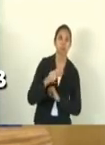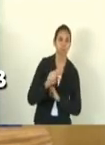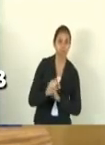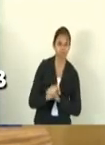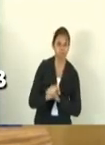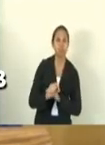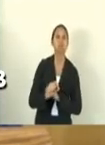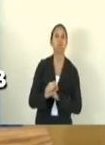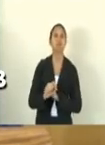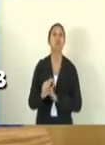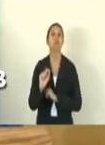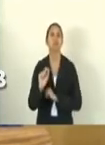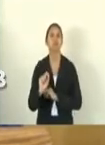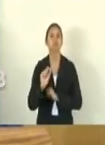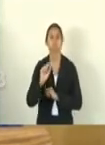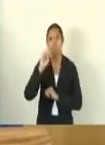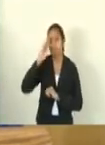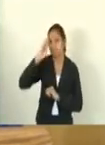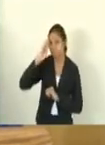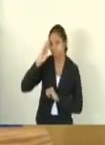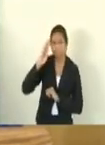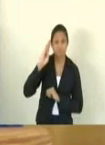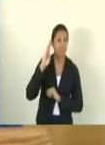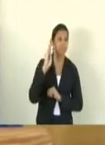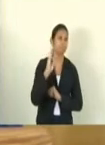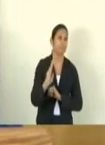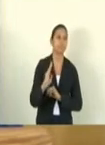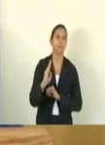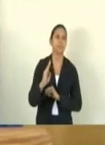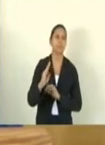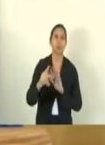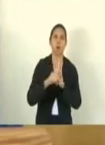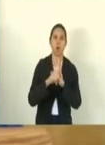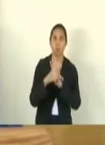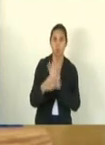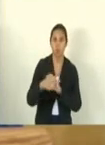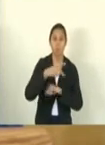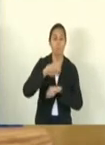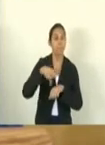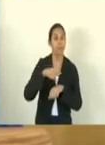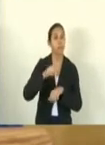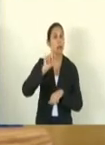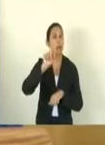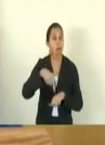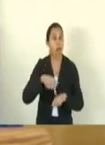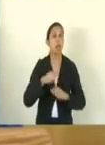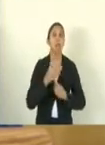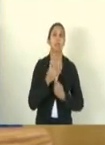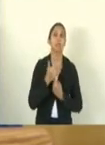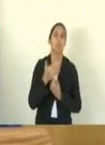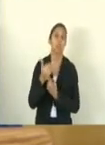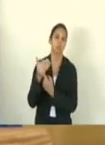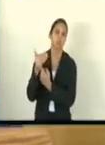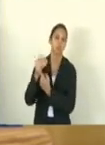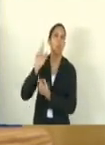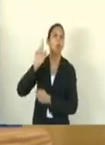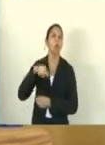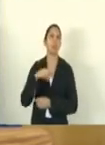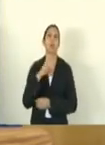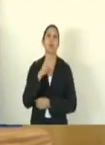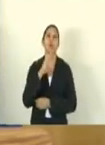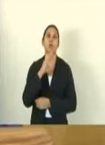a principal riqueza de um país é a sua tecnologia, é o conhecimento.